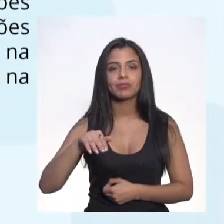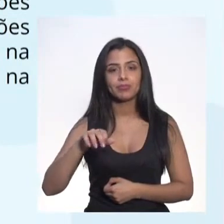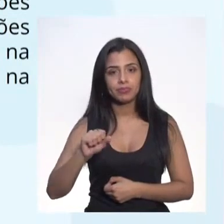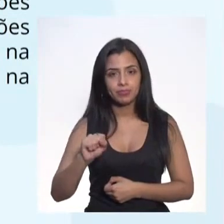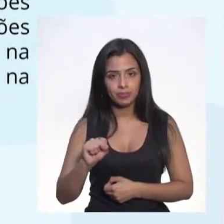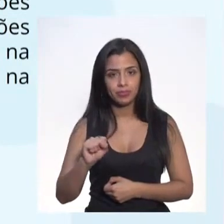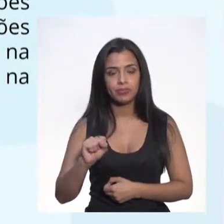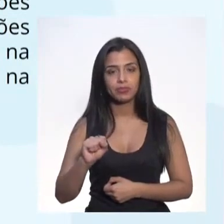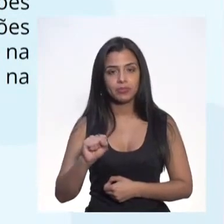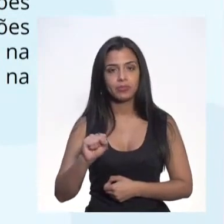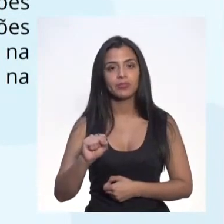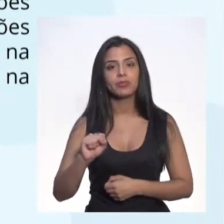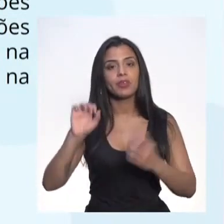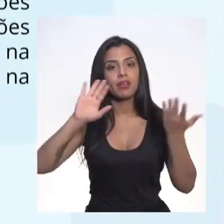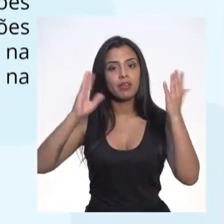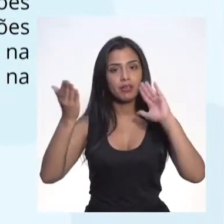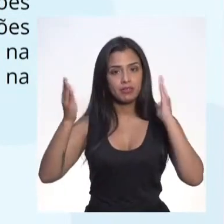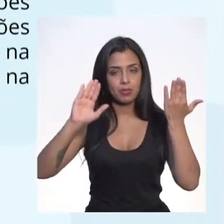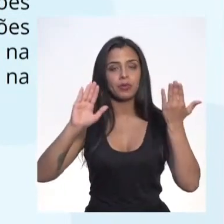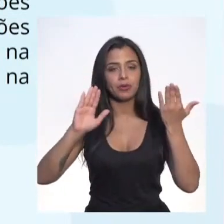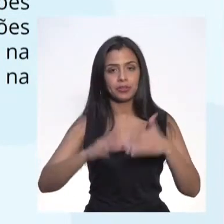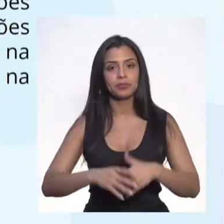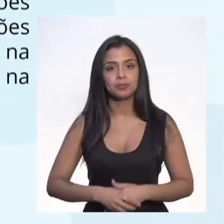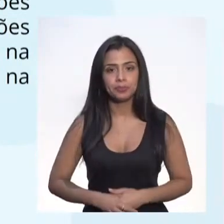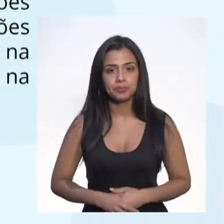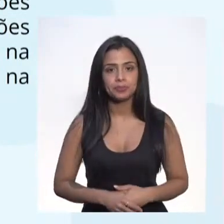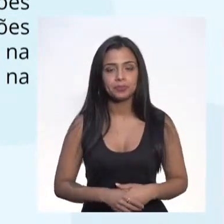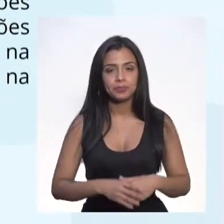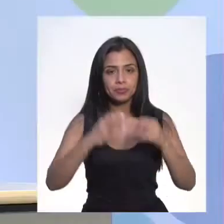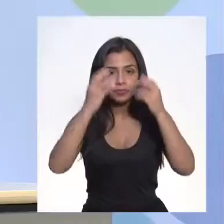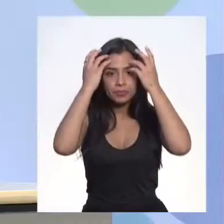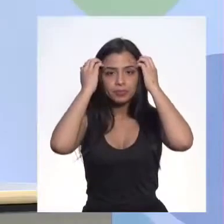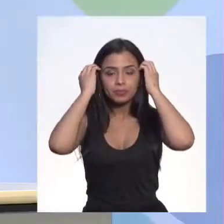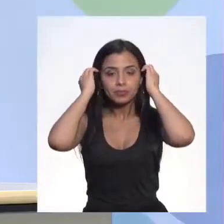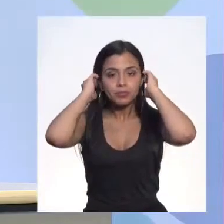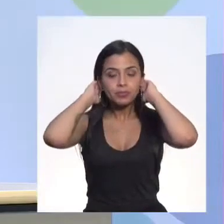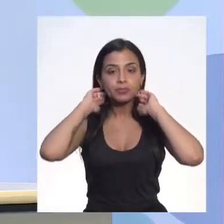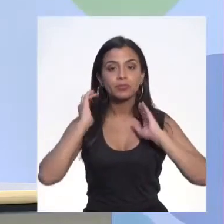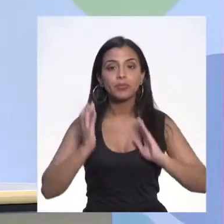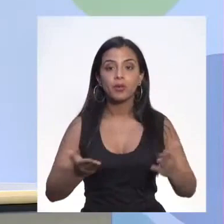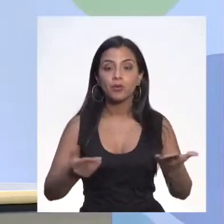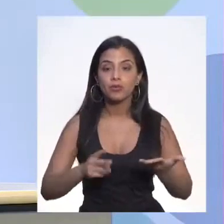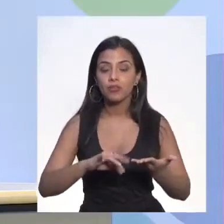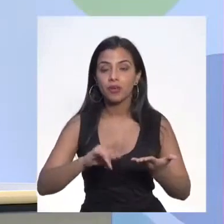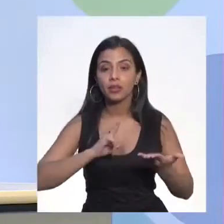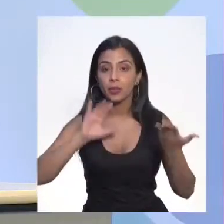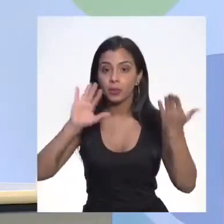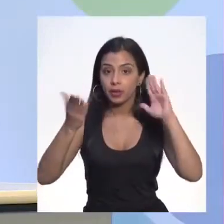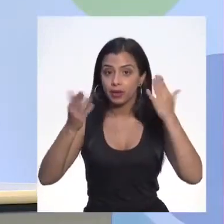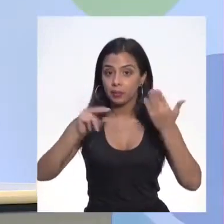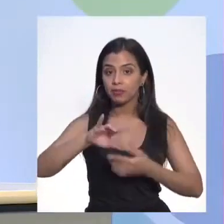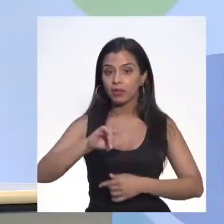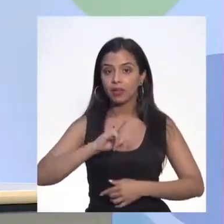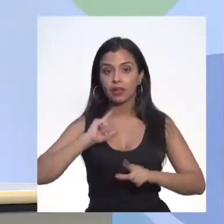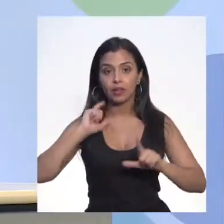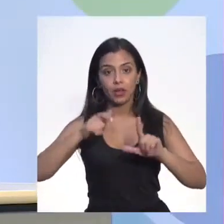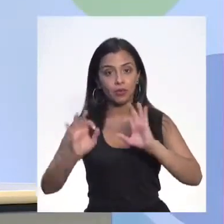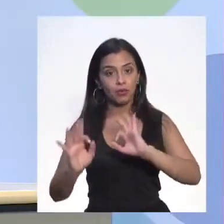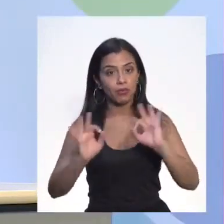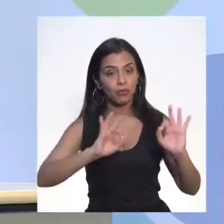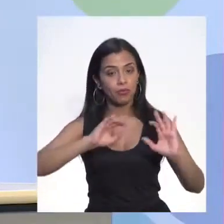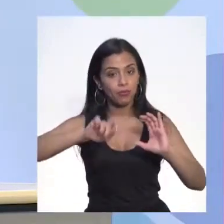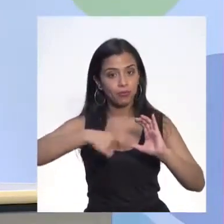e cobertura vegetal. Para a gente já entrar no clima da nossa aula, assistiremos a um vídeo, como as